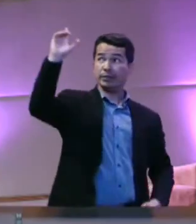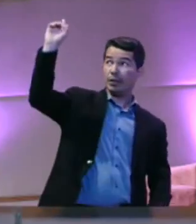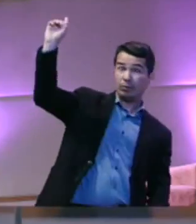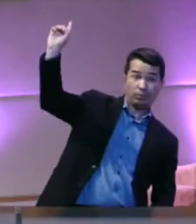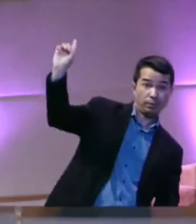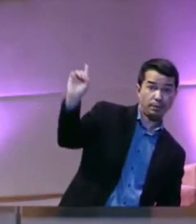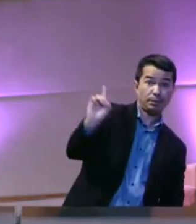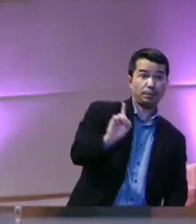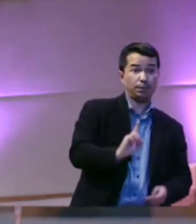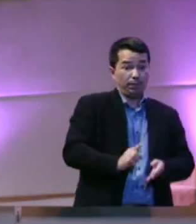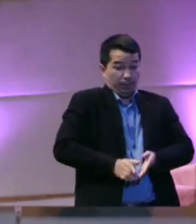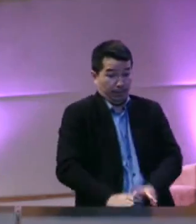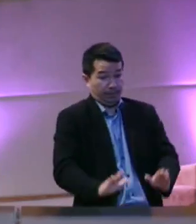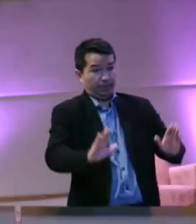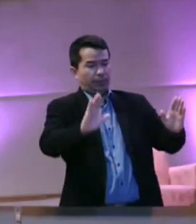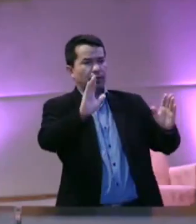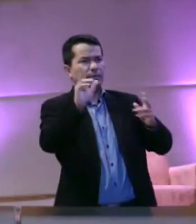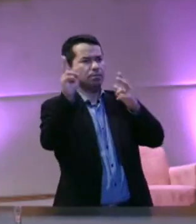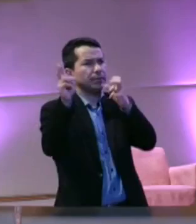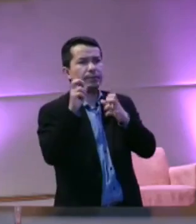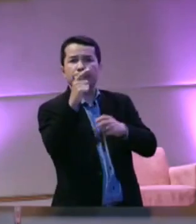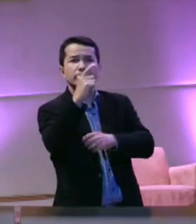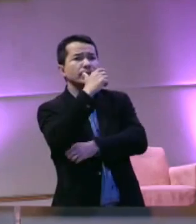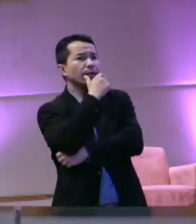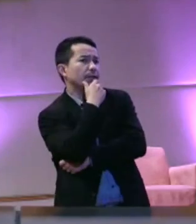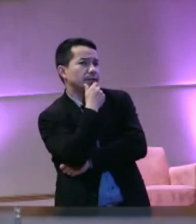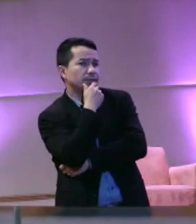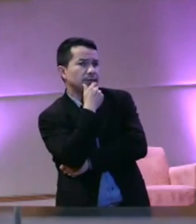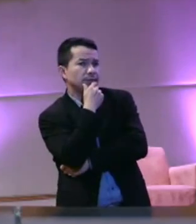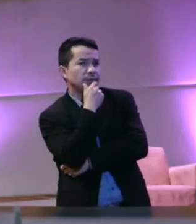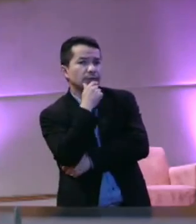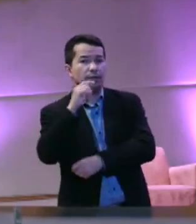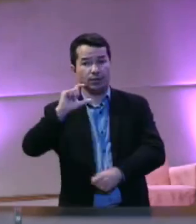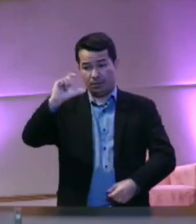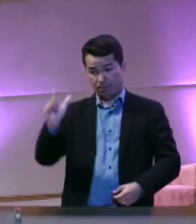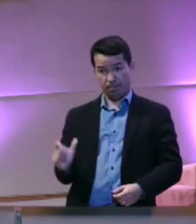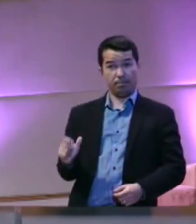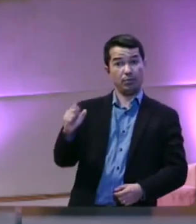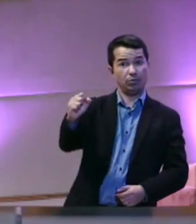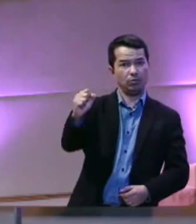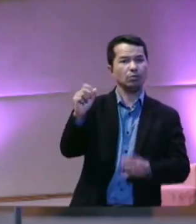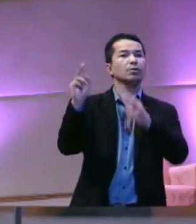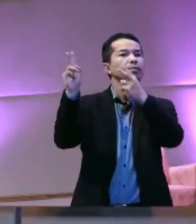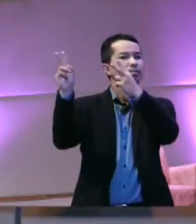o nascimento de Jesus, que aqueles pastores foram despertados.